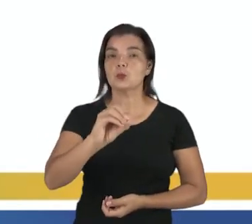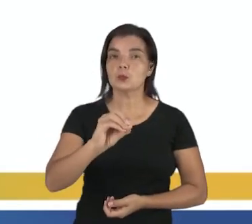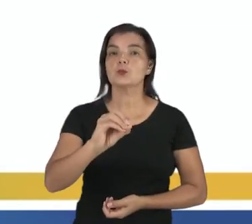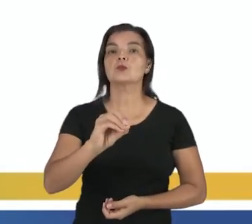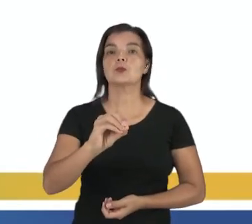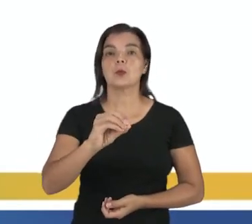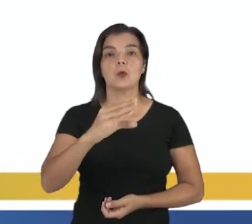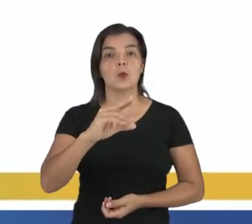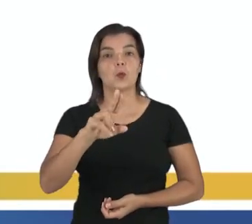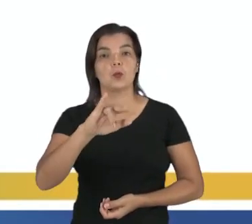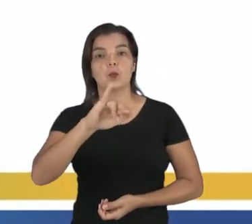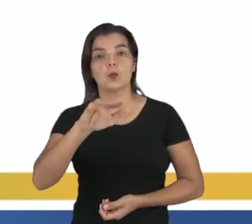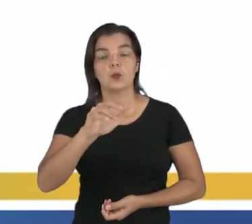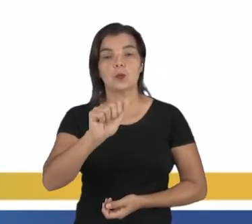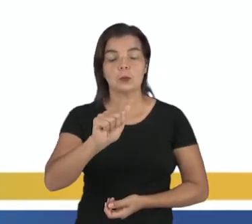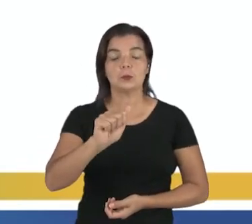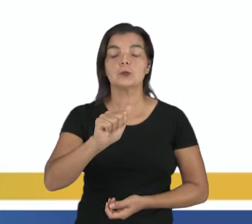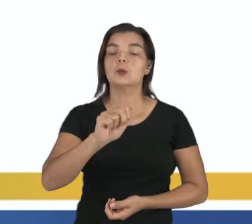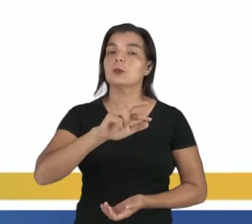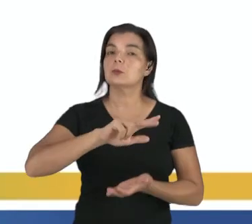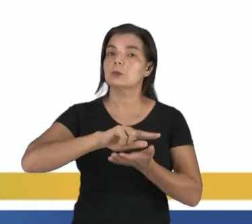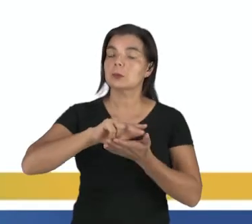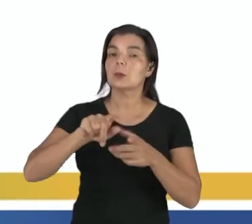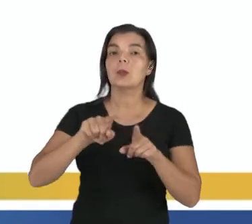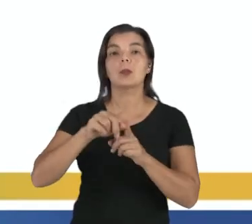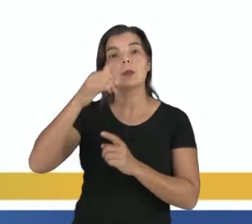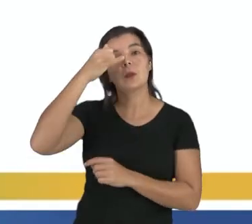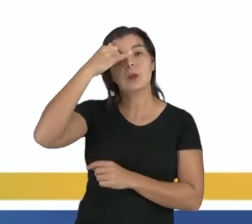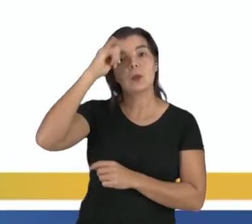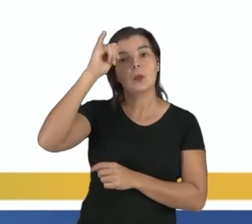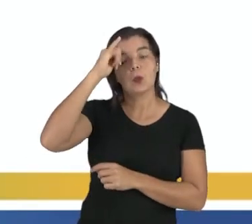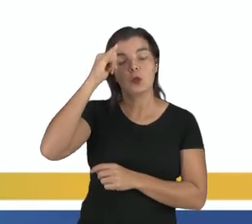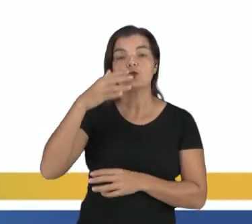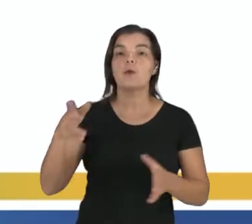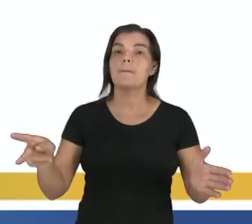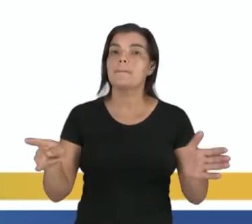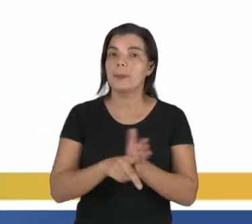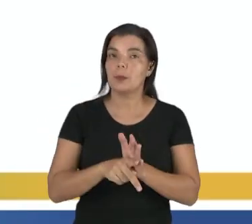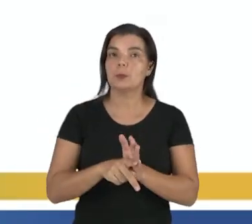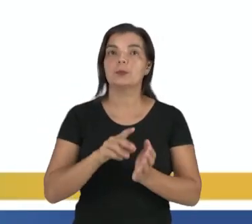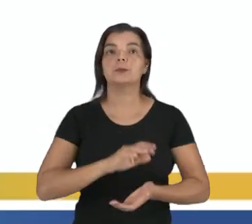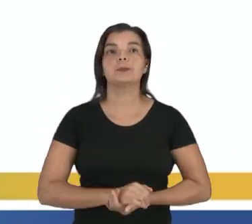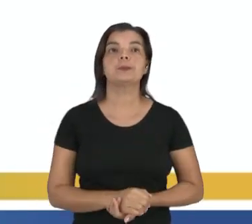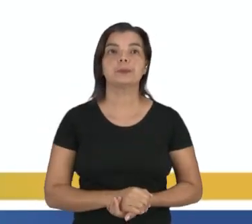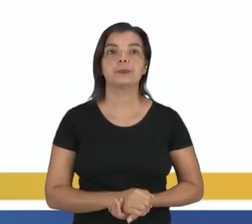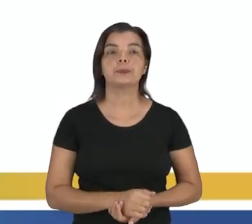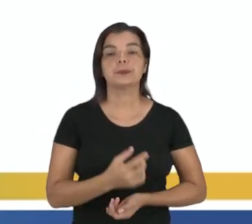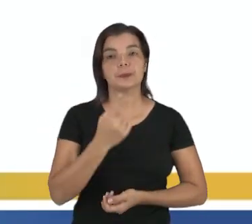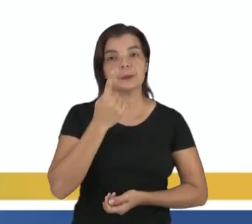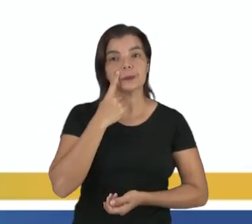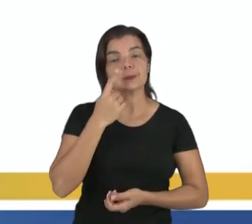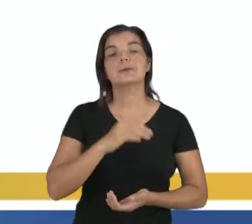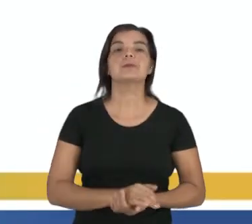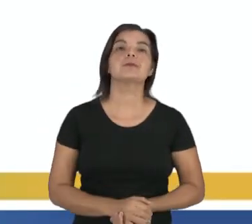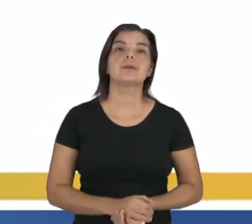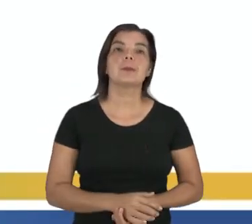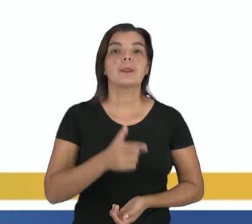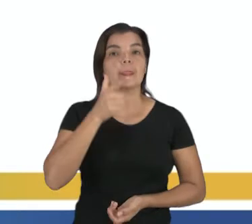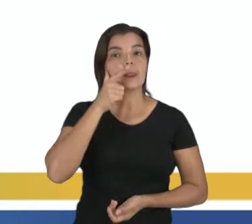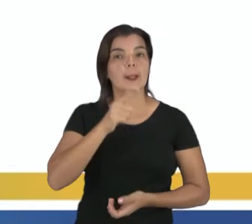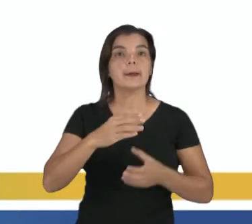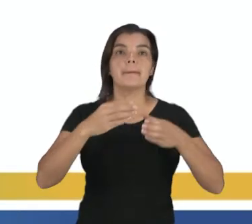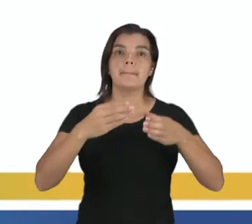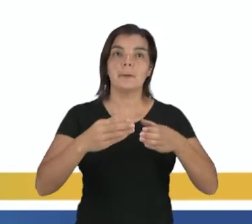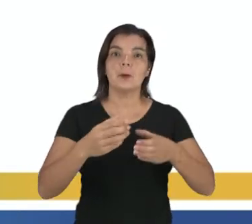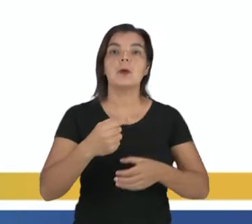cuja, cujos, cujas, que dá a ideia de posse. Vamos lá, observem os exemplos. Ganhei a